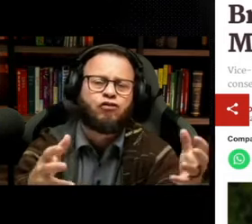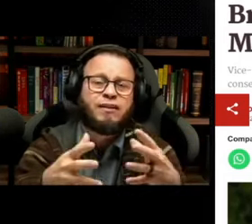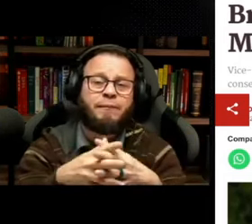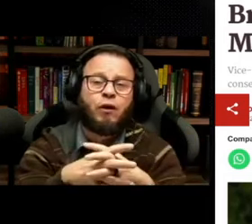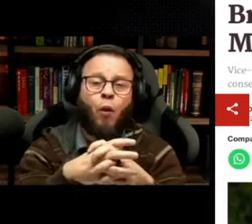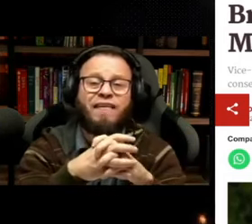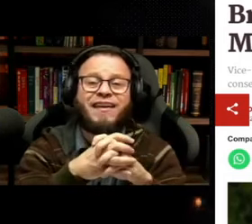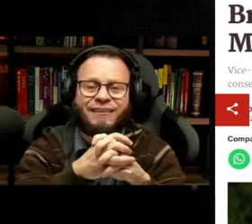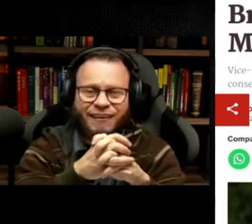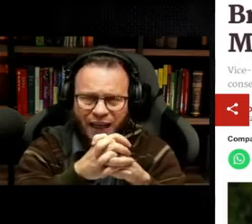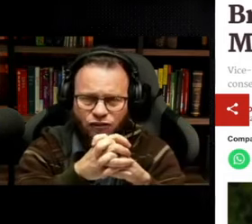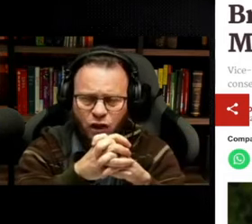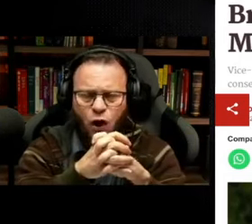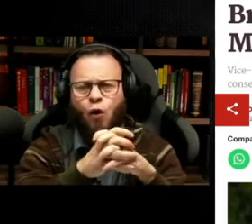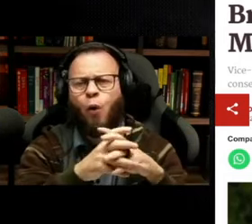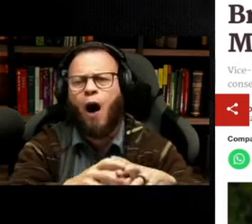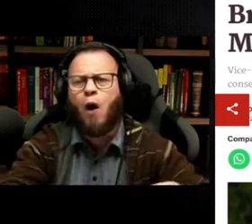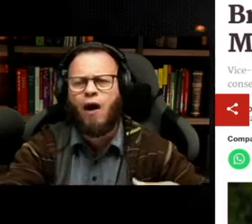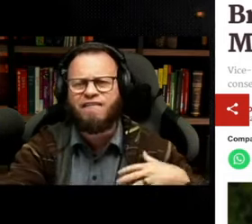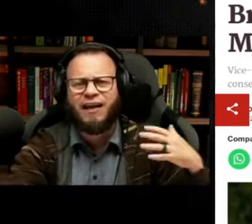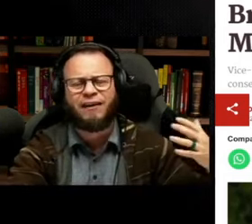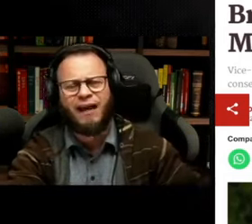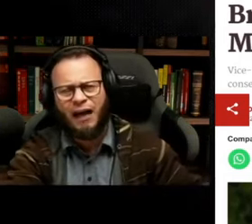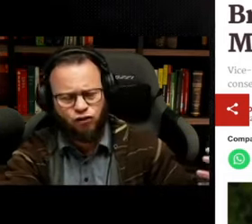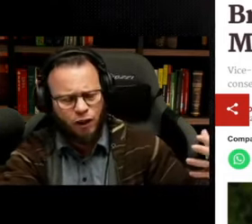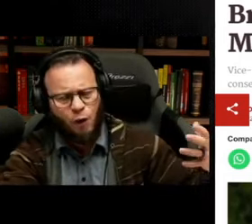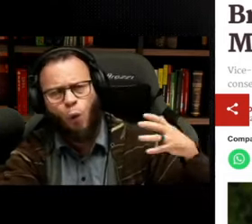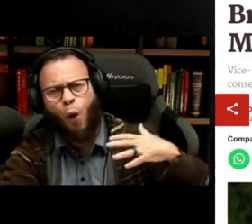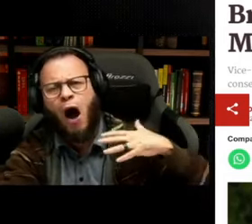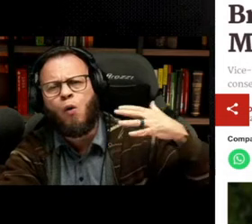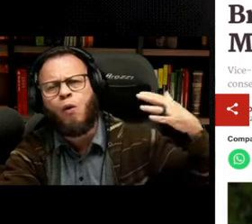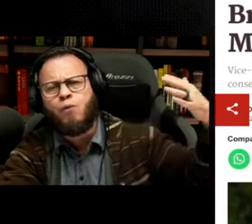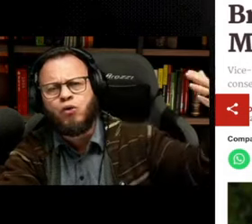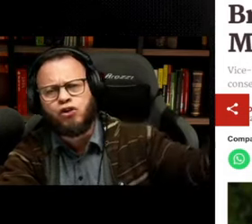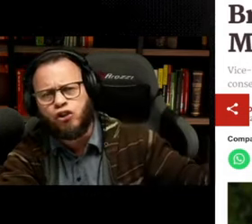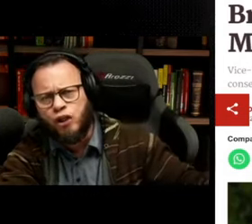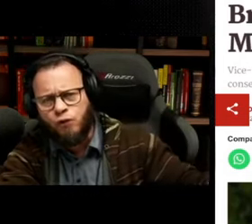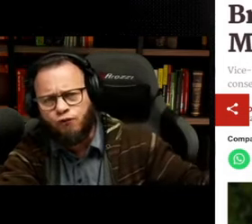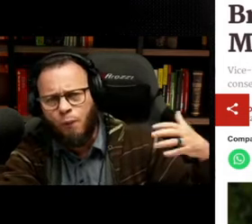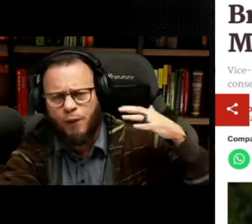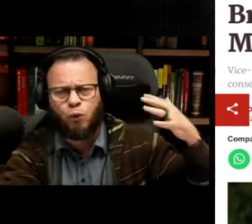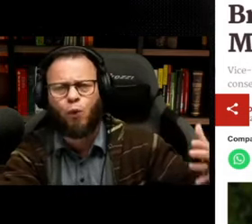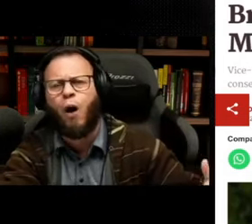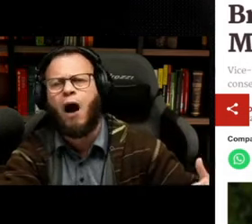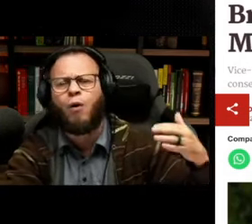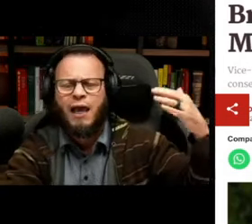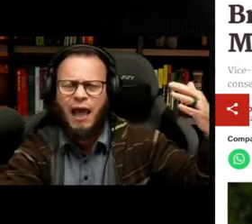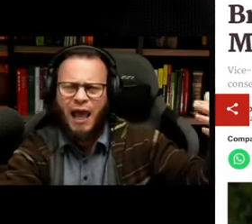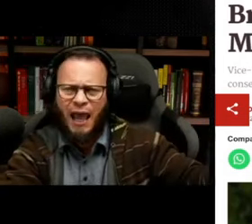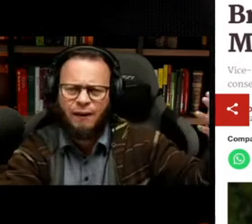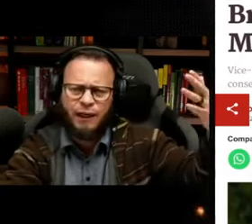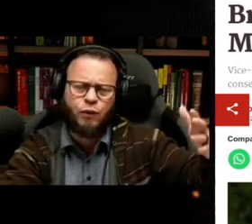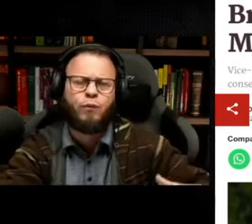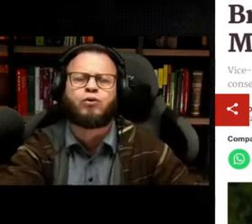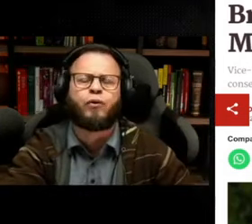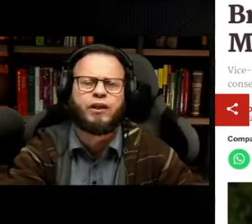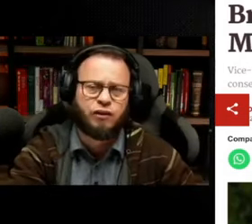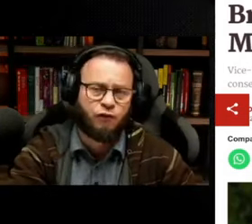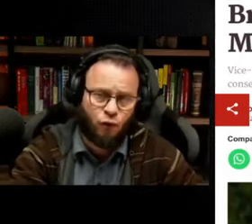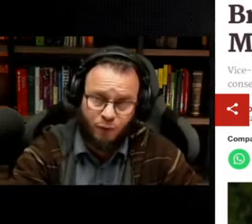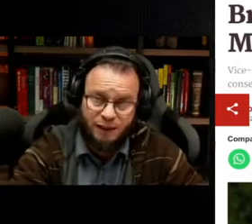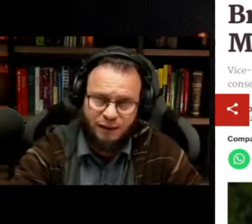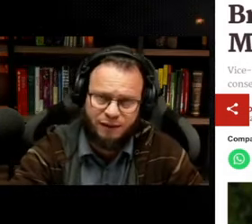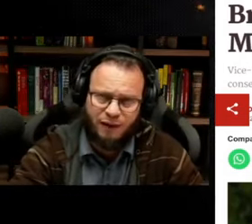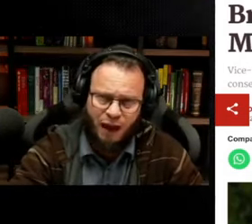direita quer só saber qual é a verdade. Qual a verdade? Qual o motivo pelo qual ela e o